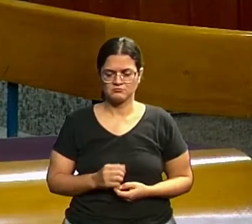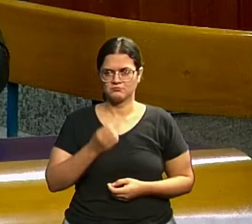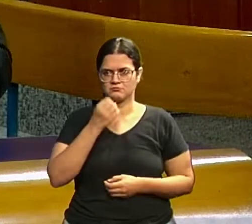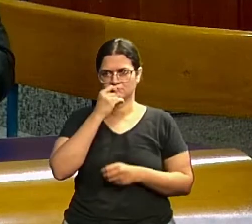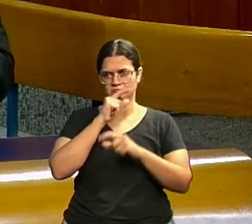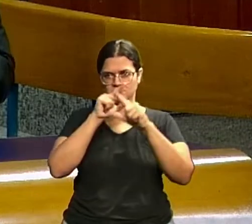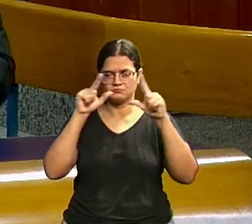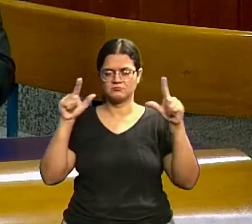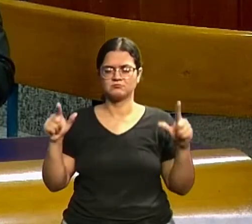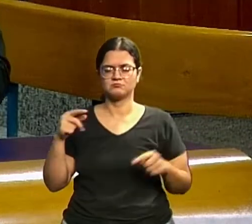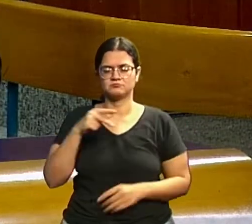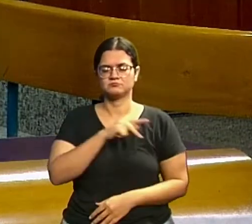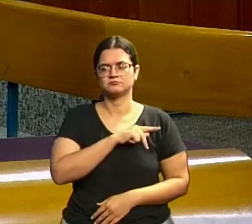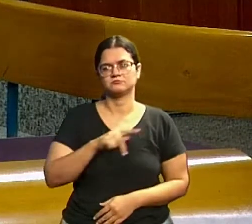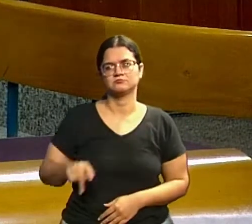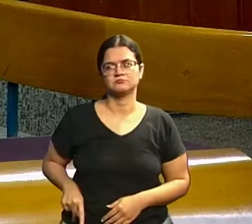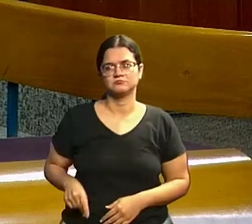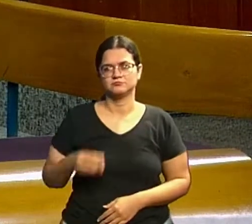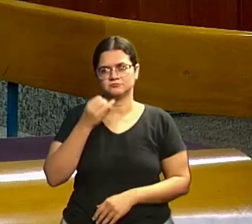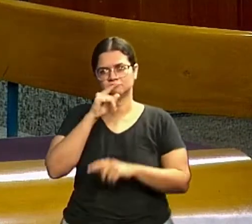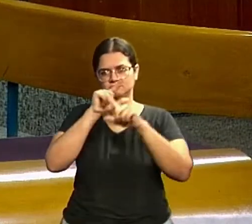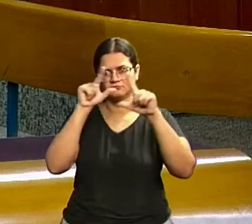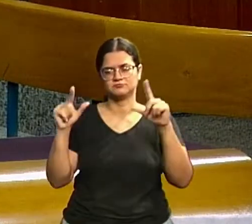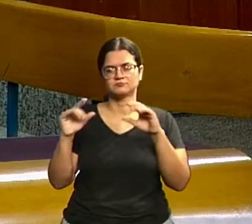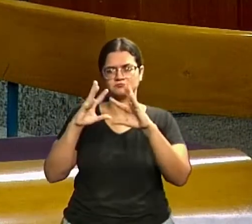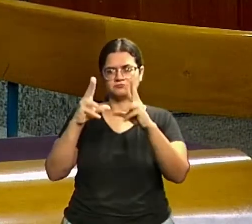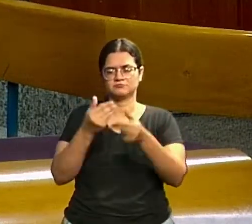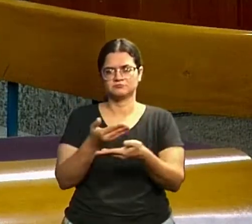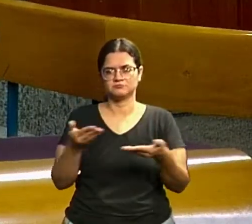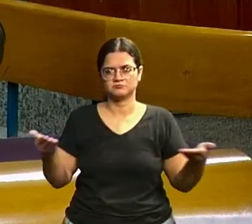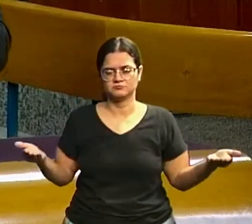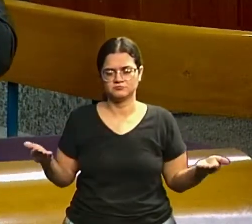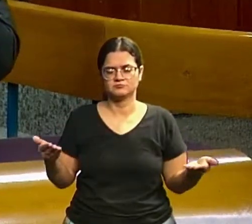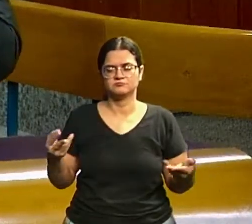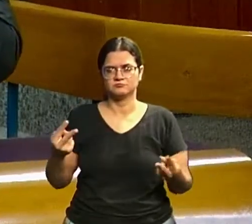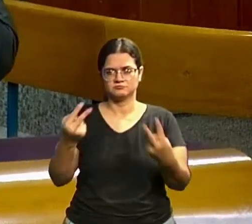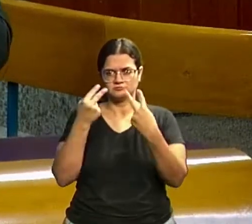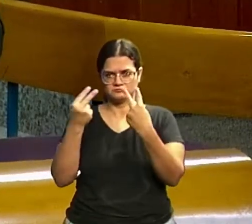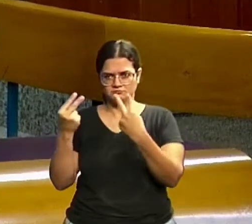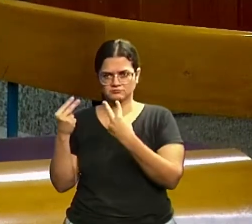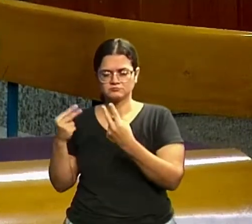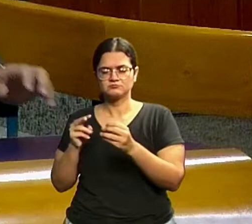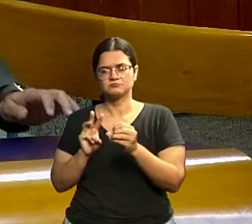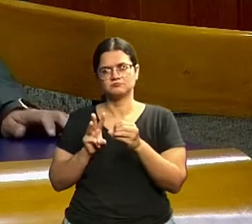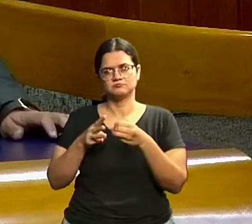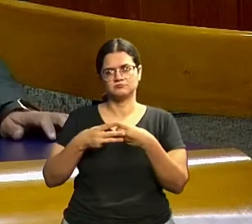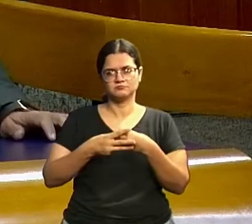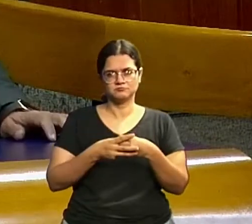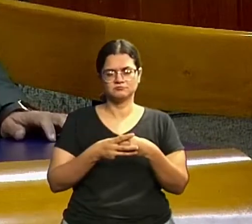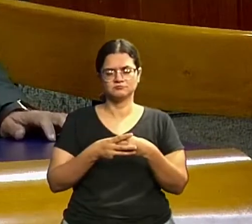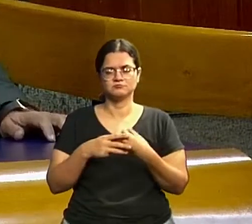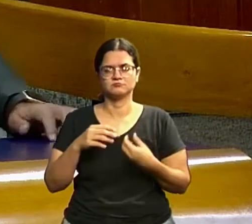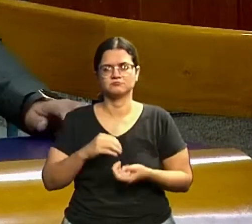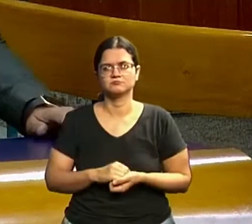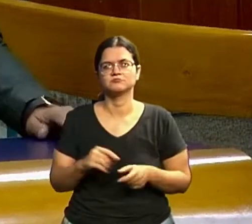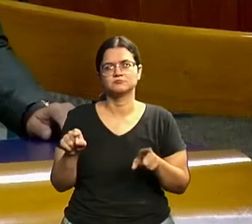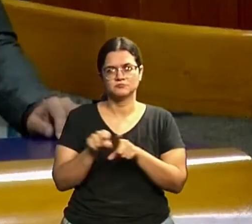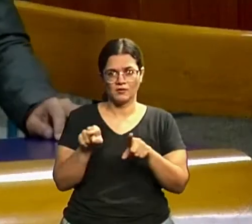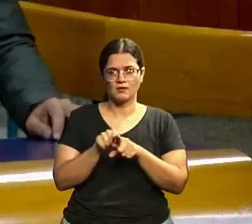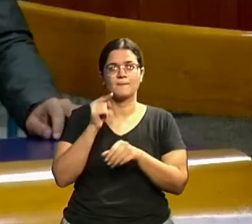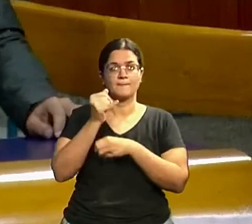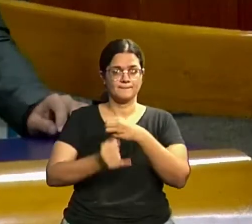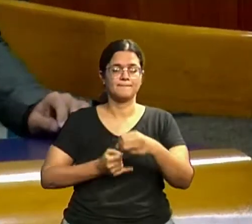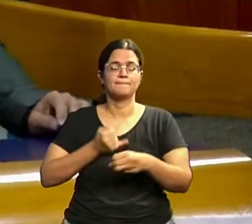Bom dia, senhor presidente. Bom dia, nobres pares. Bom dia a todos que nos assistem pela TV Câmara e também